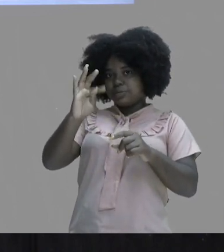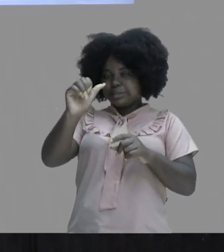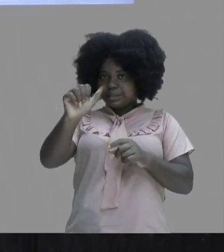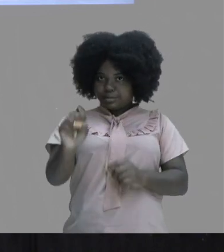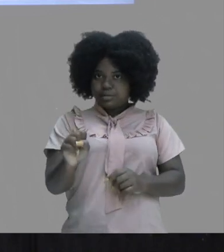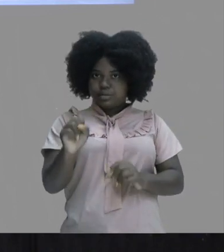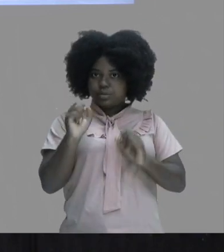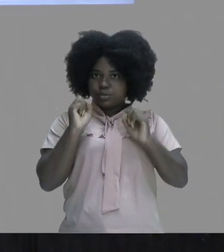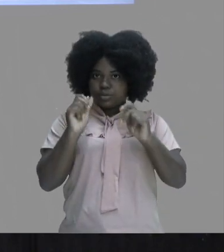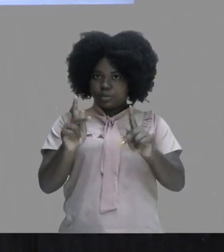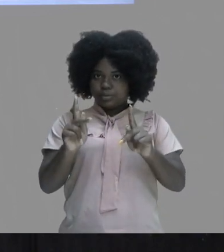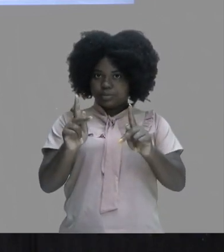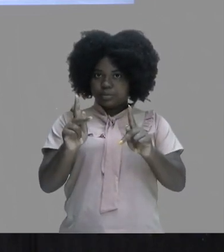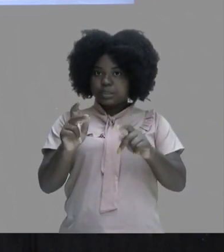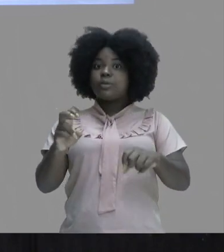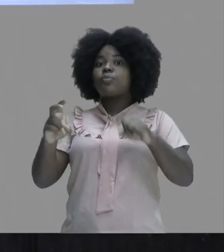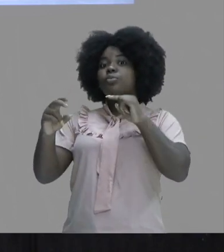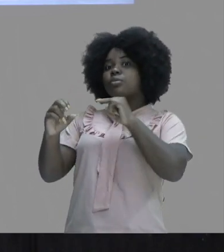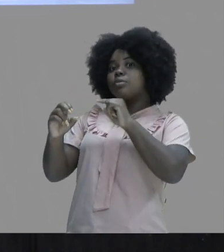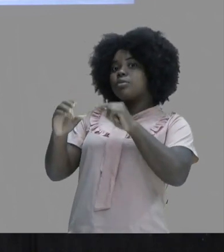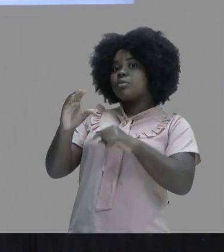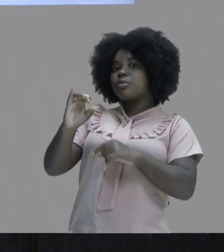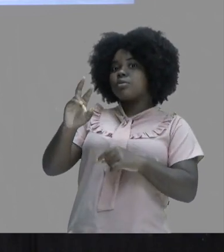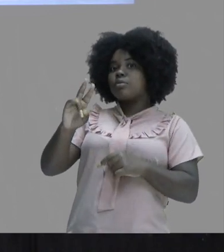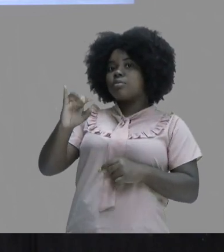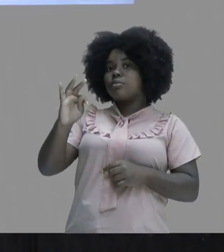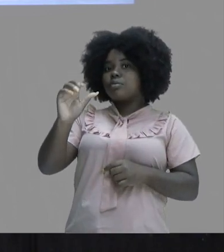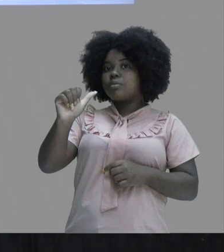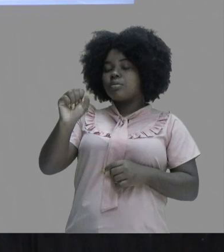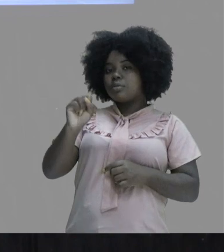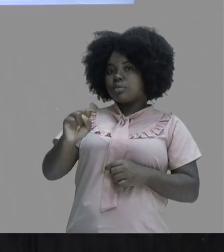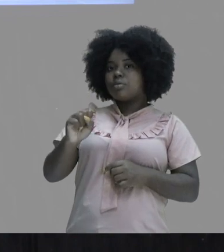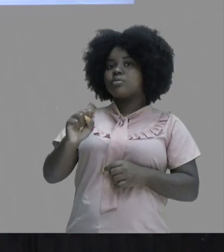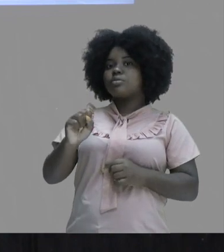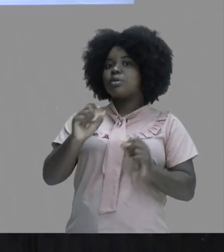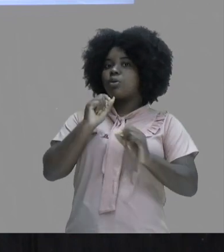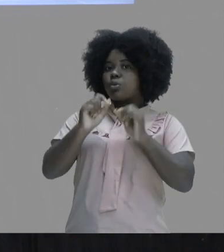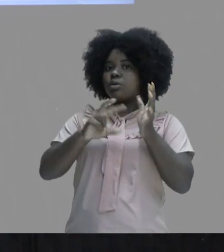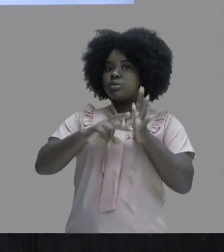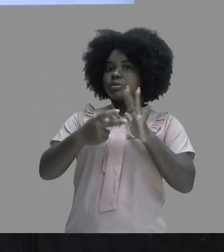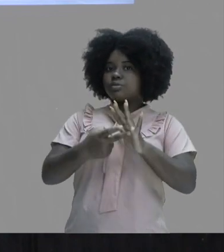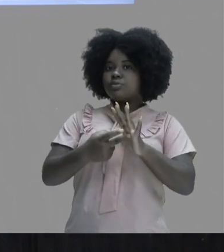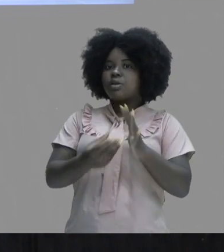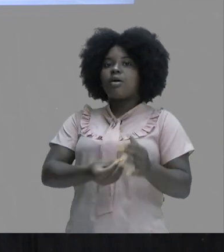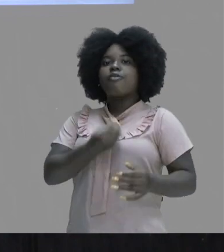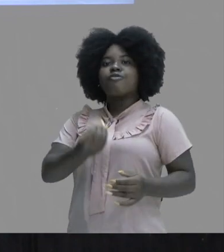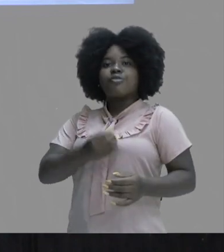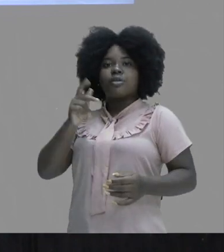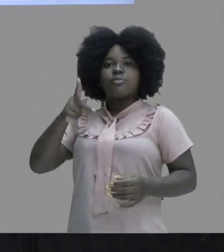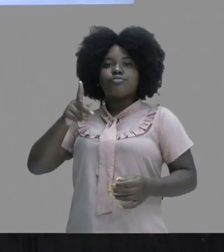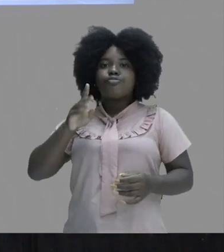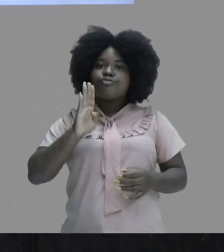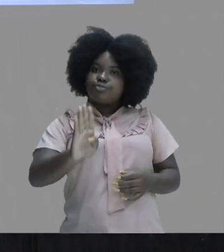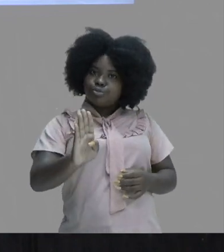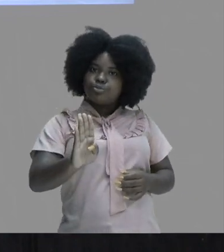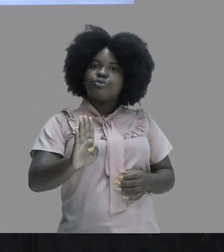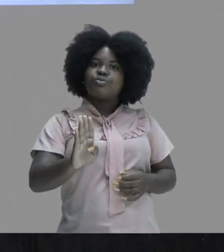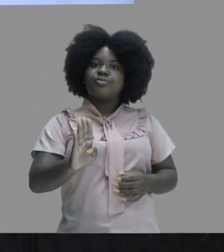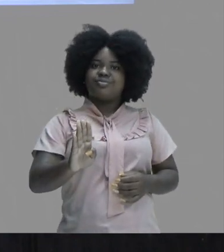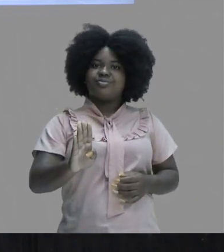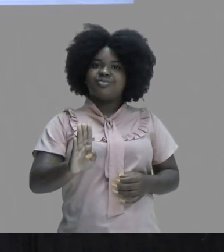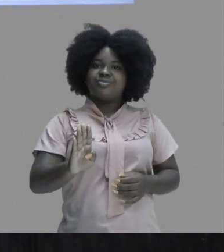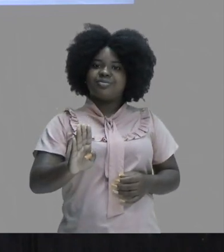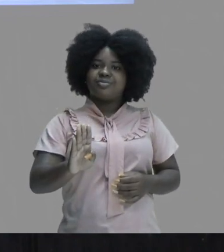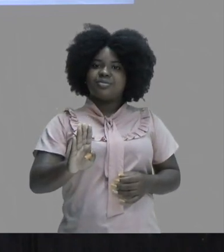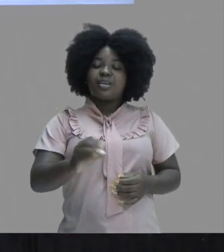latim. Civitas, cidade, cidadania, diz respeito à vida pública, à existência no